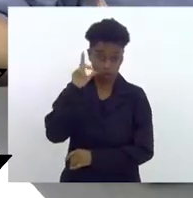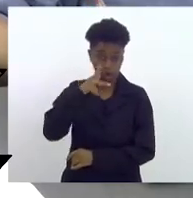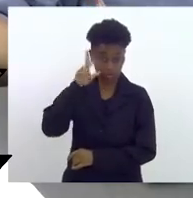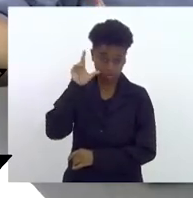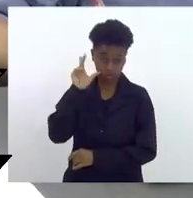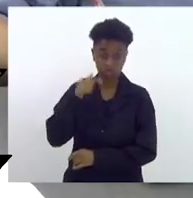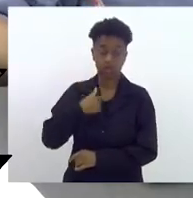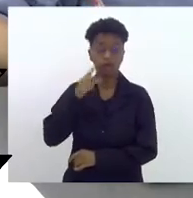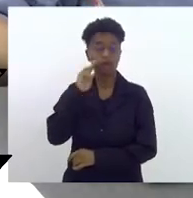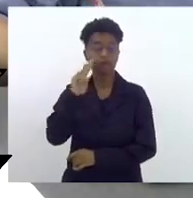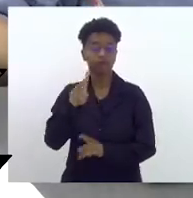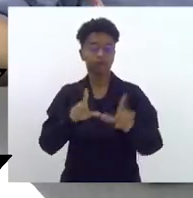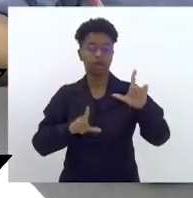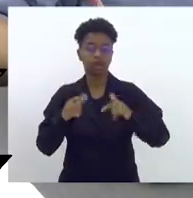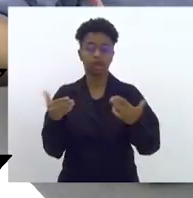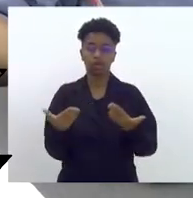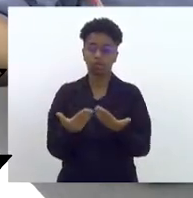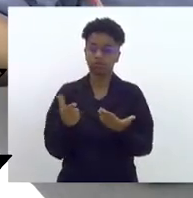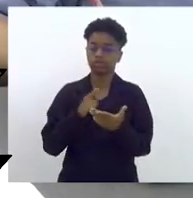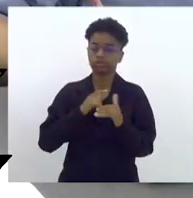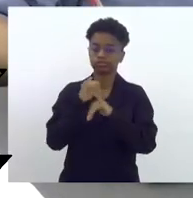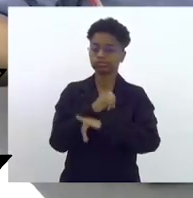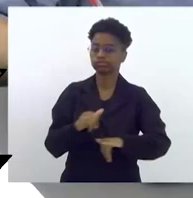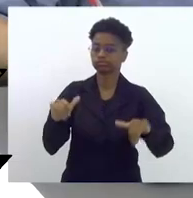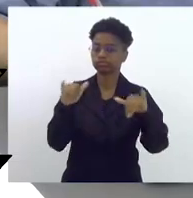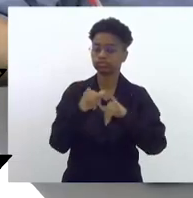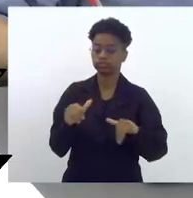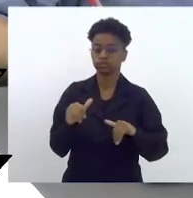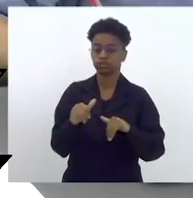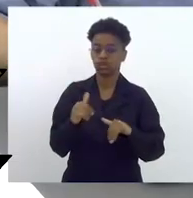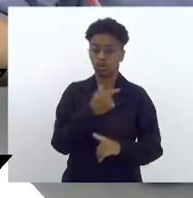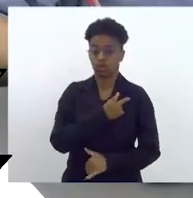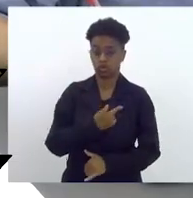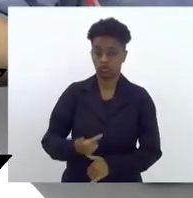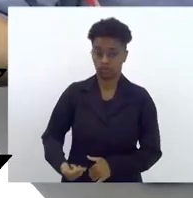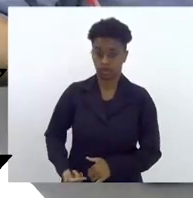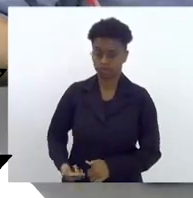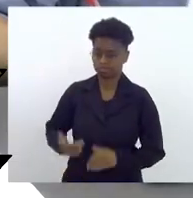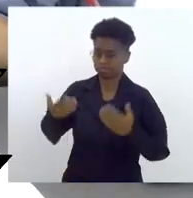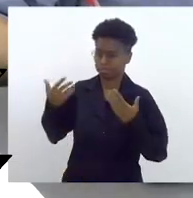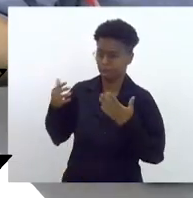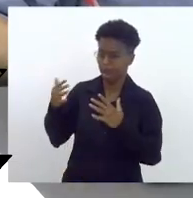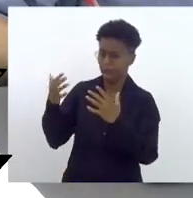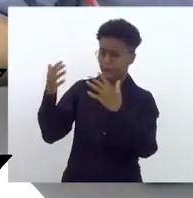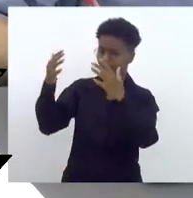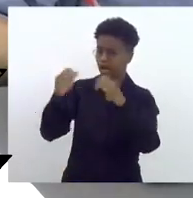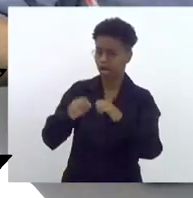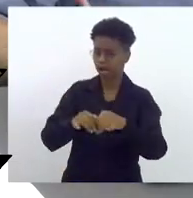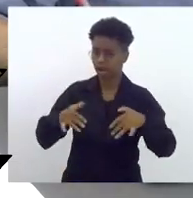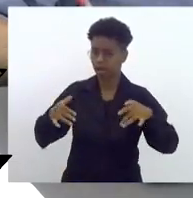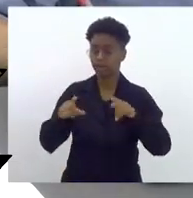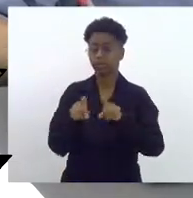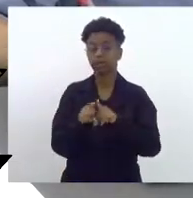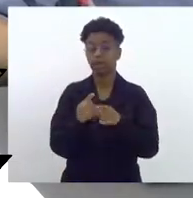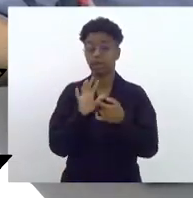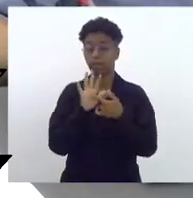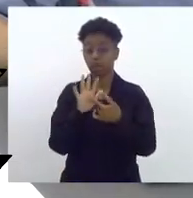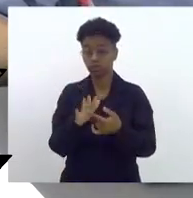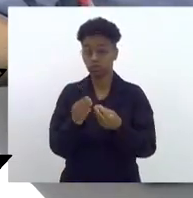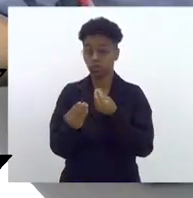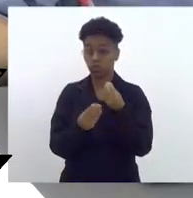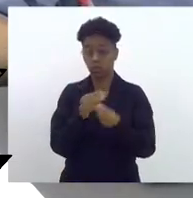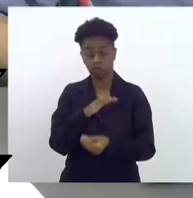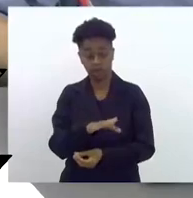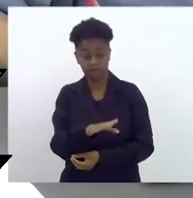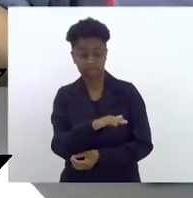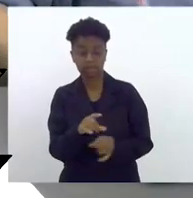jornais uma matéria do Governo do Estado louvando as câmaras e mostrando como isso e outras medidas